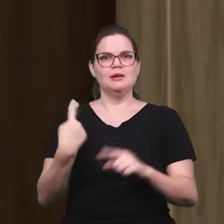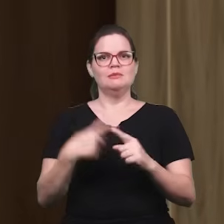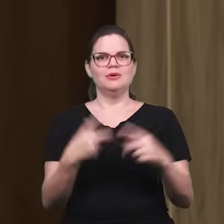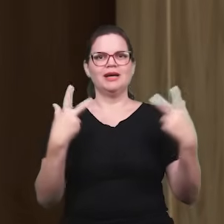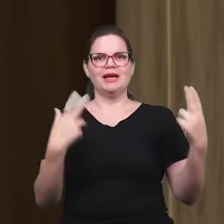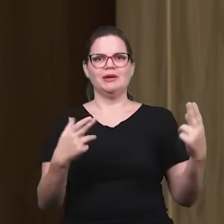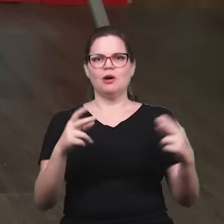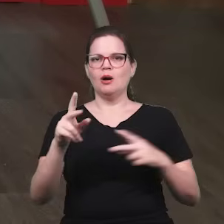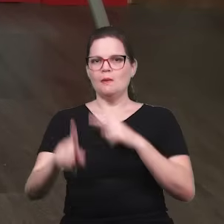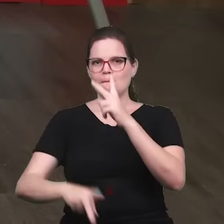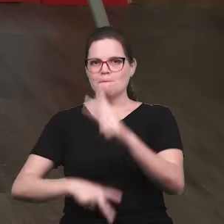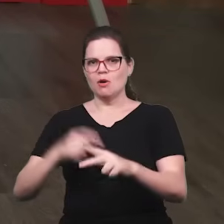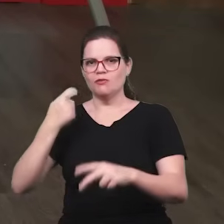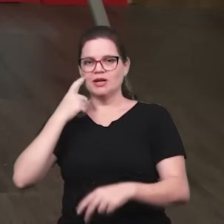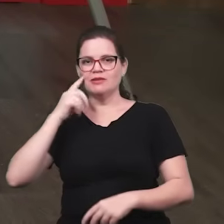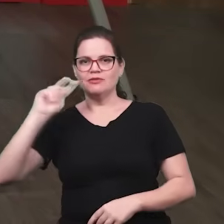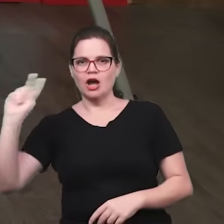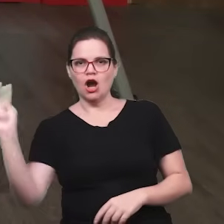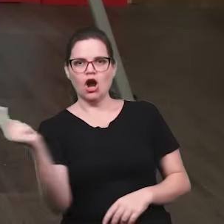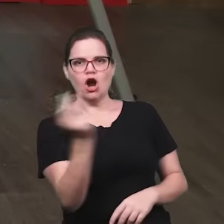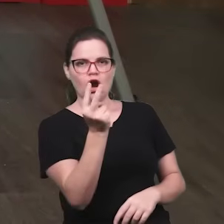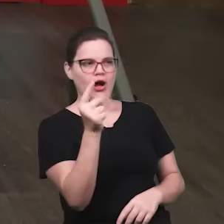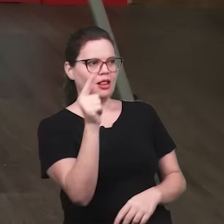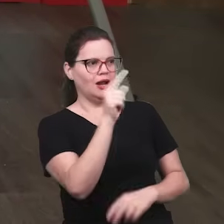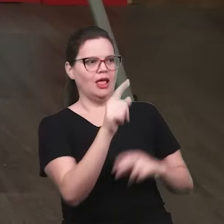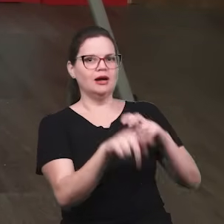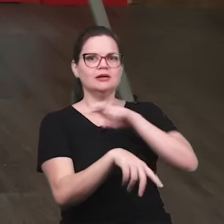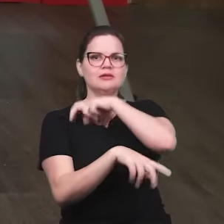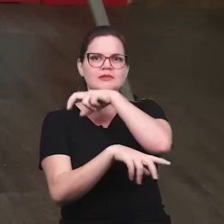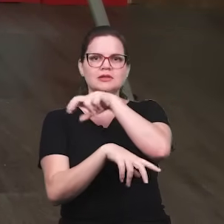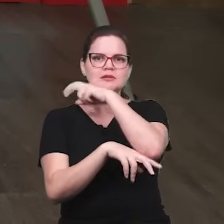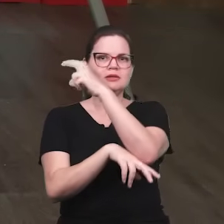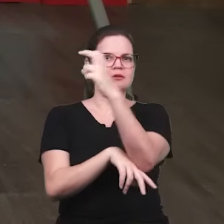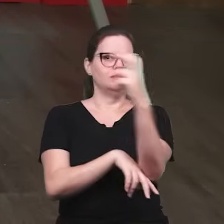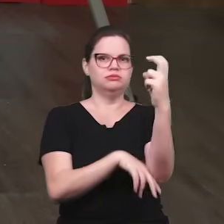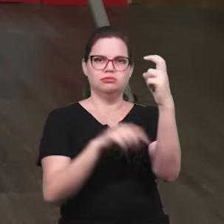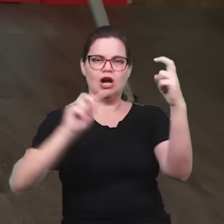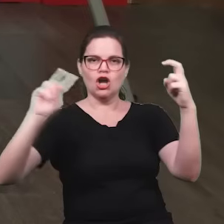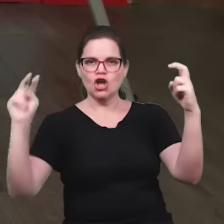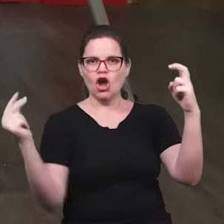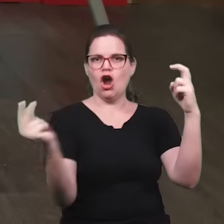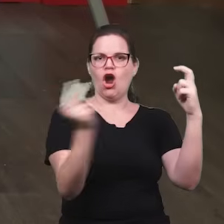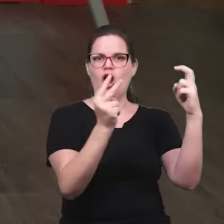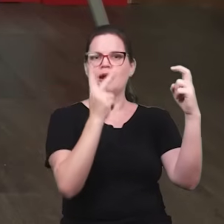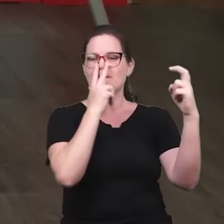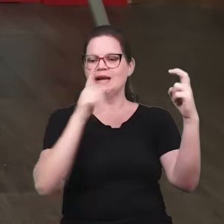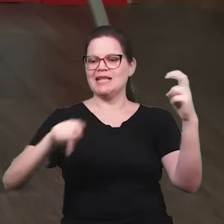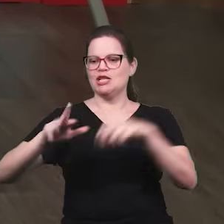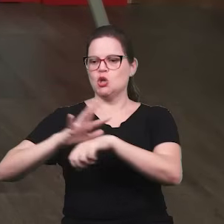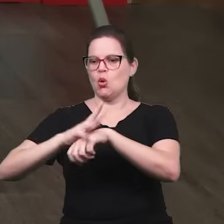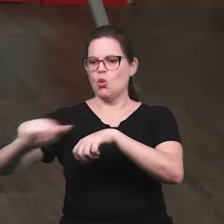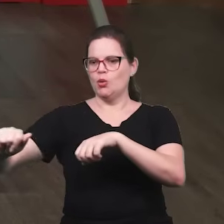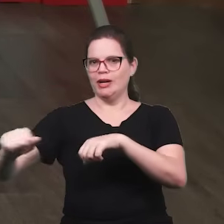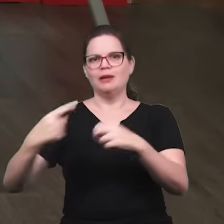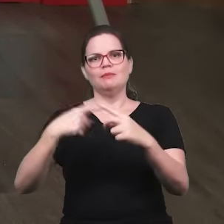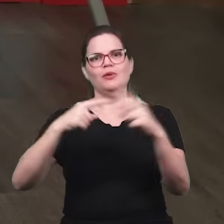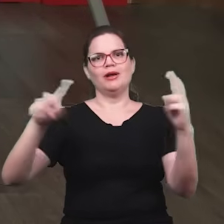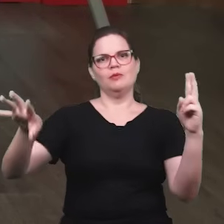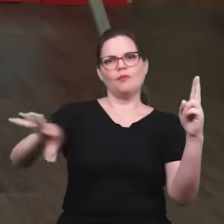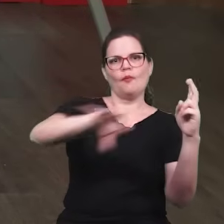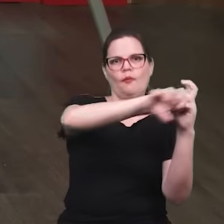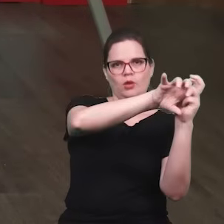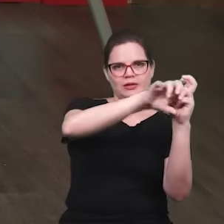a maldição do toda a homem, maldição sobre mim, para tirar o veneno, homem. o pecado da vida do homem e sará-lo